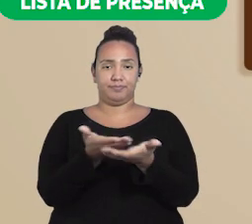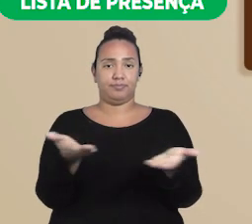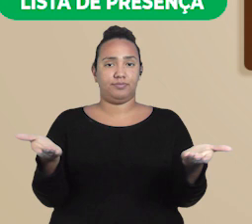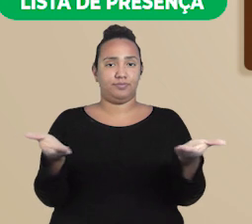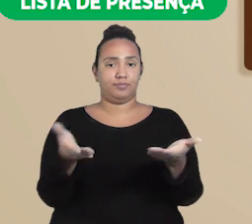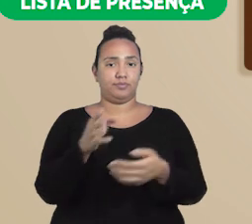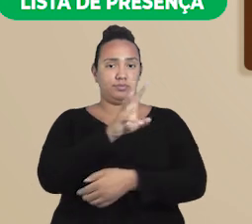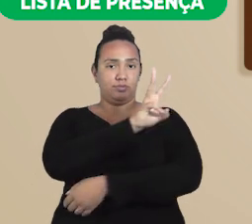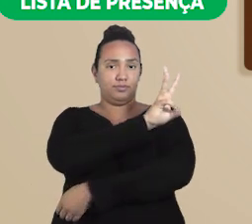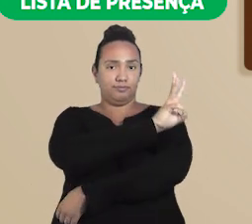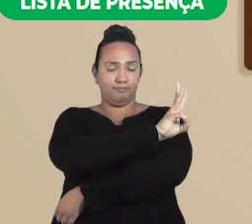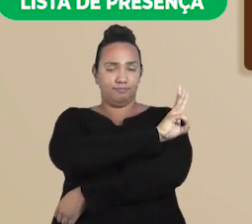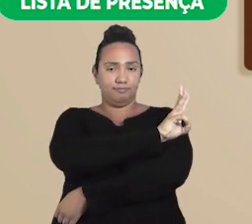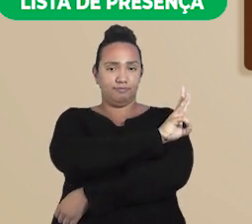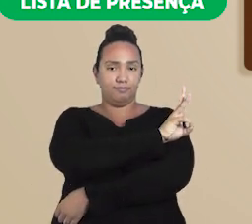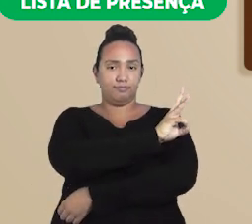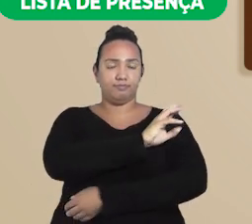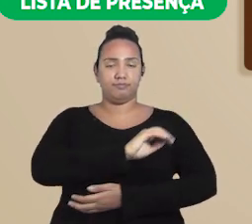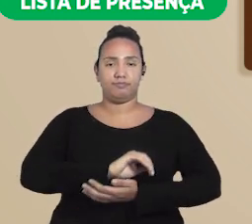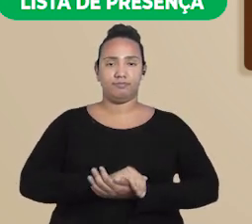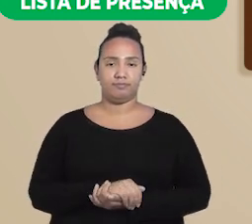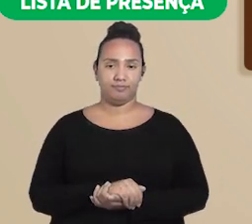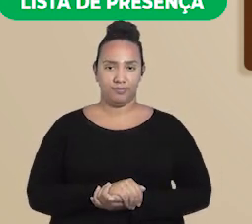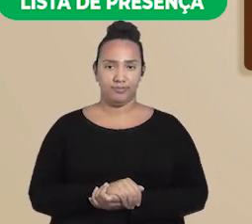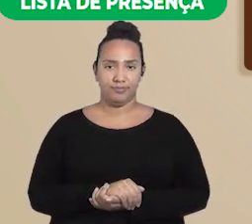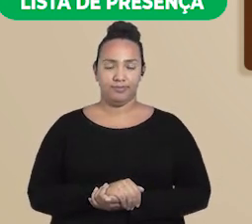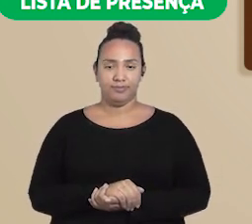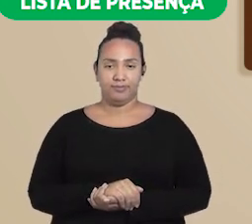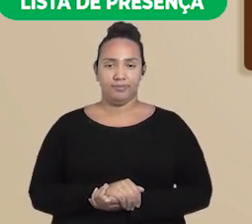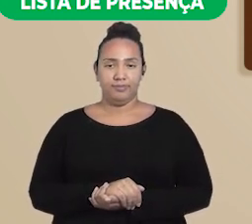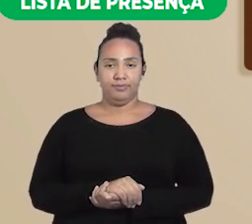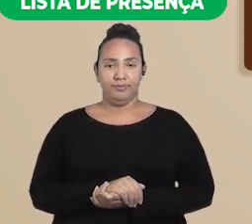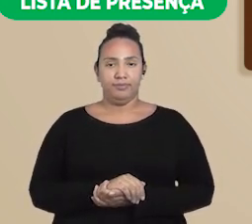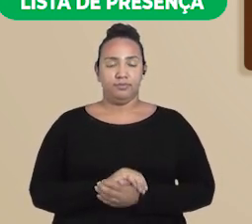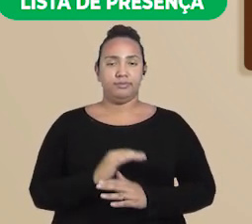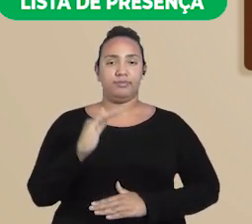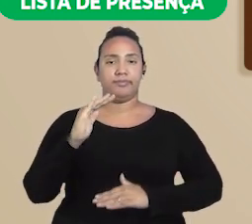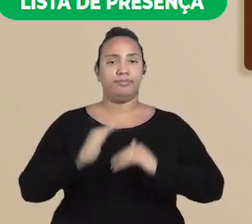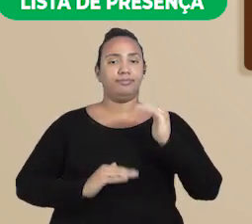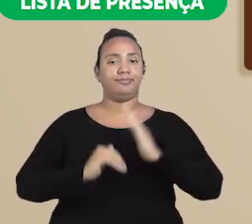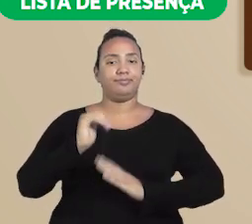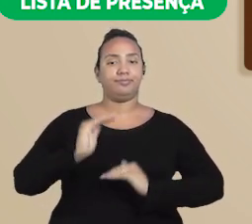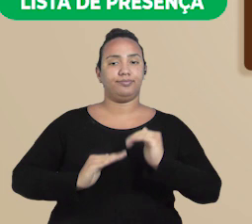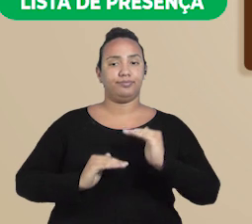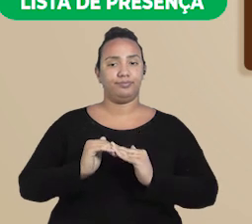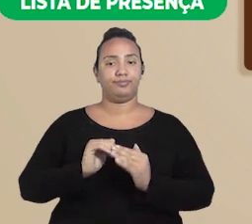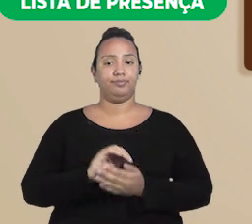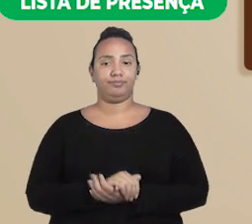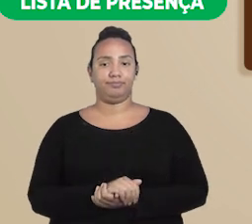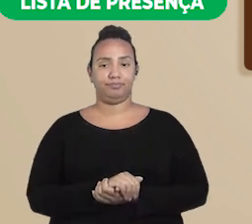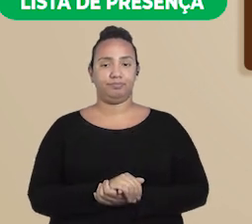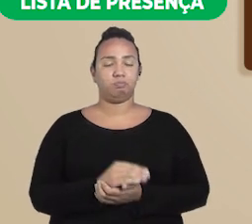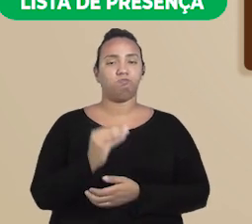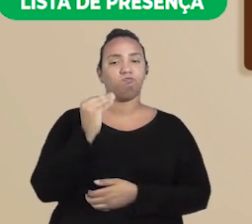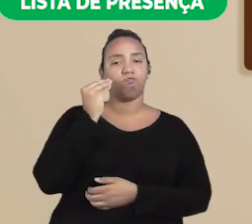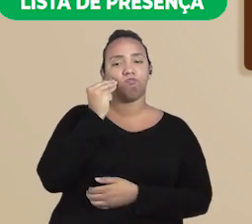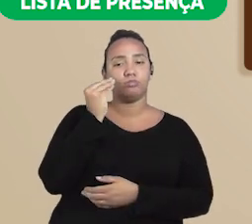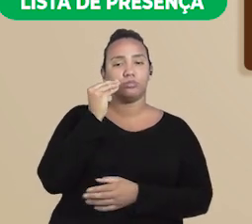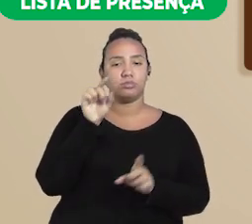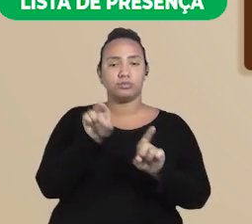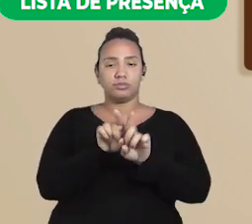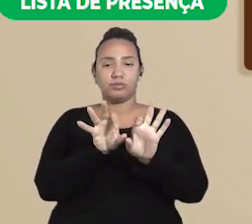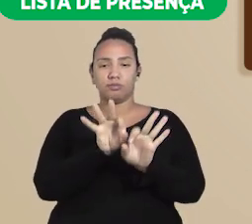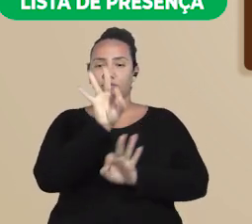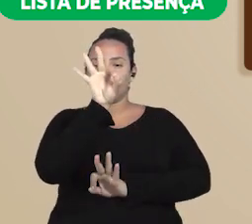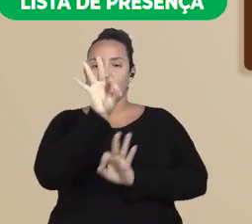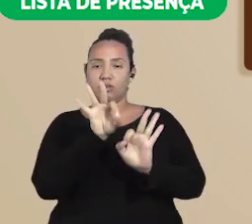Essa aula é do terceiro ano do ensino fundamental anos iniciais e irá trabalhar a habilidade de